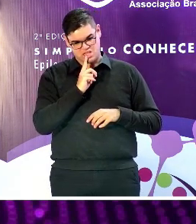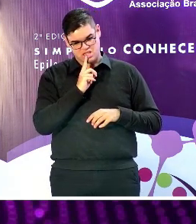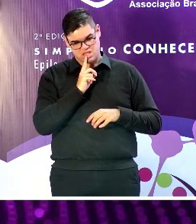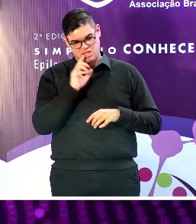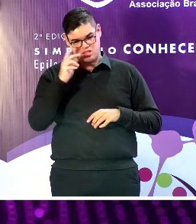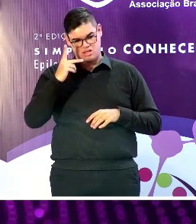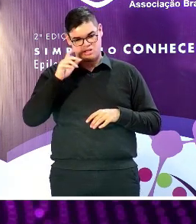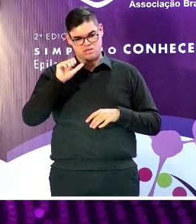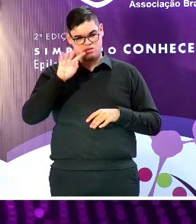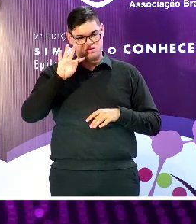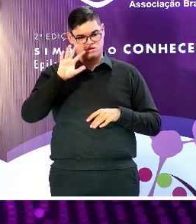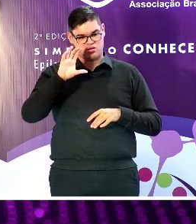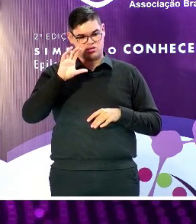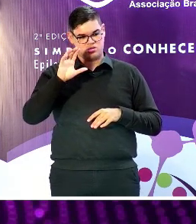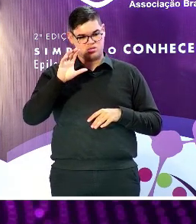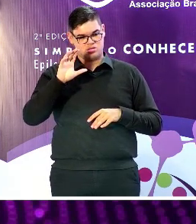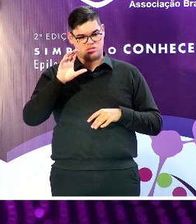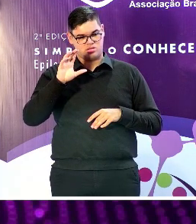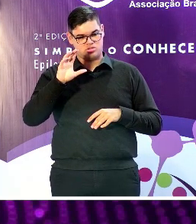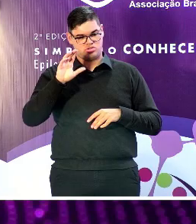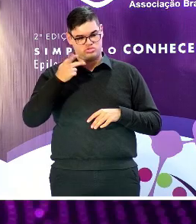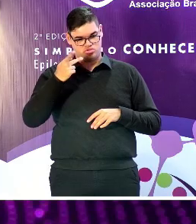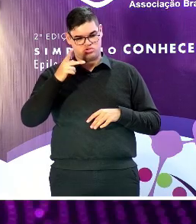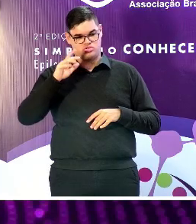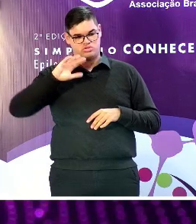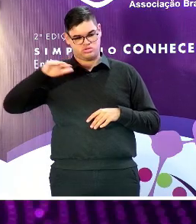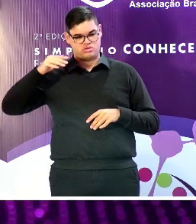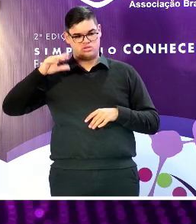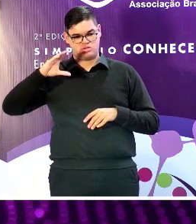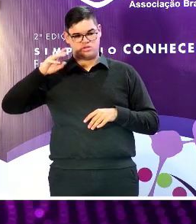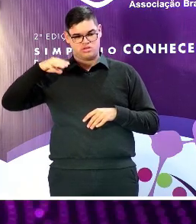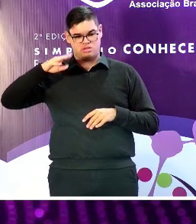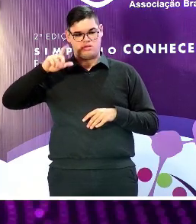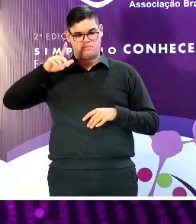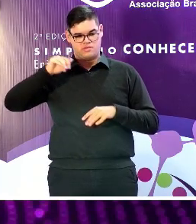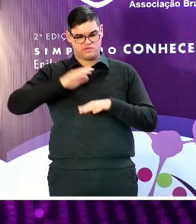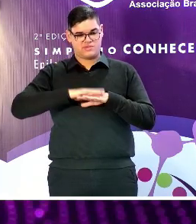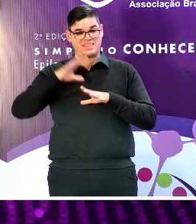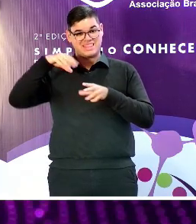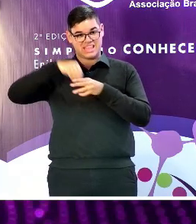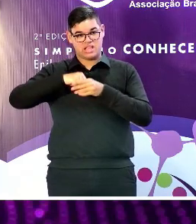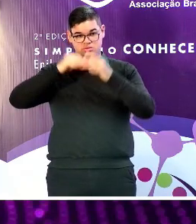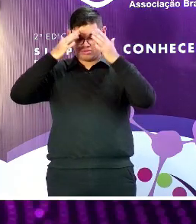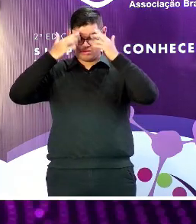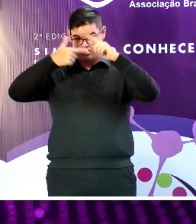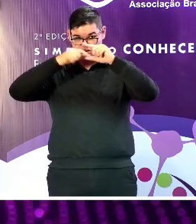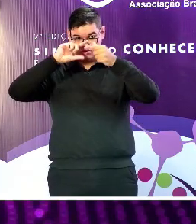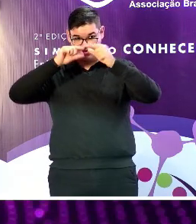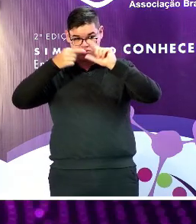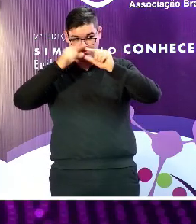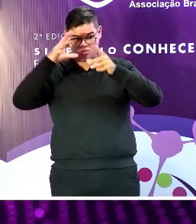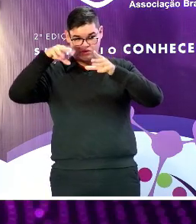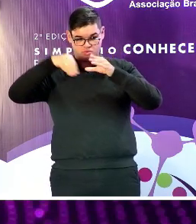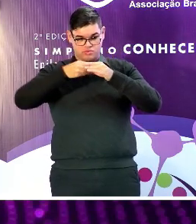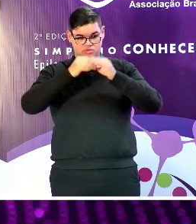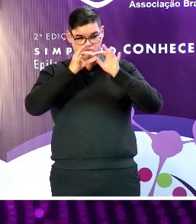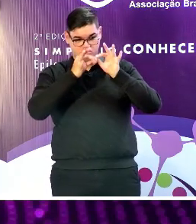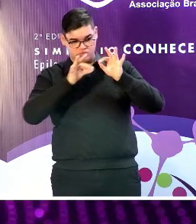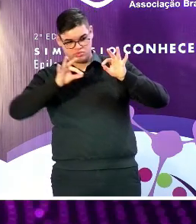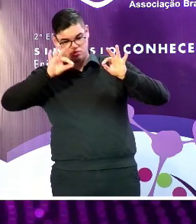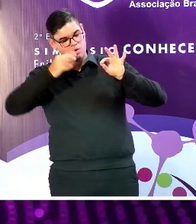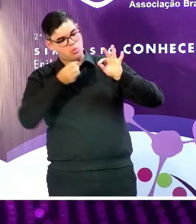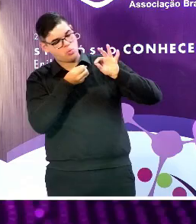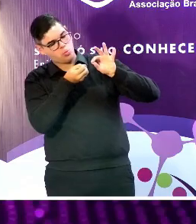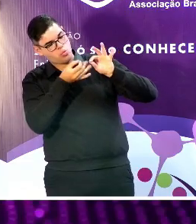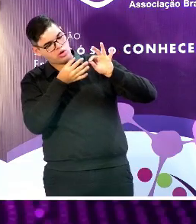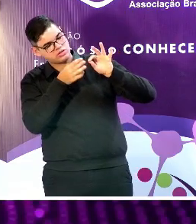lá dentro do neurônio, e aí a gente também mediu qual que era esse